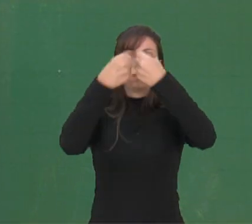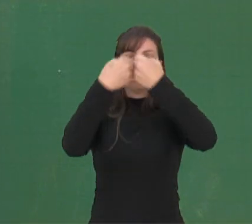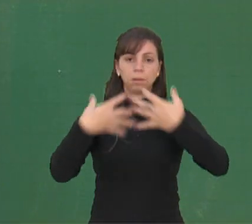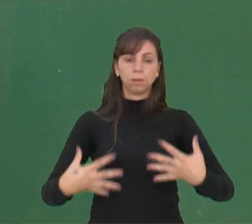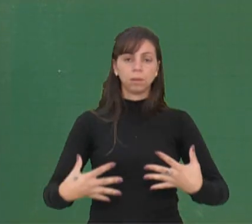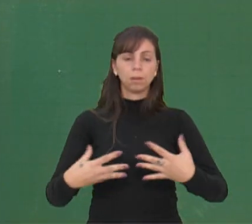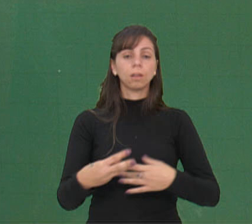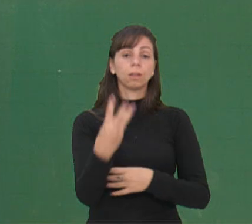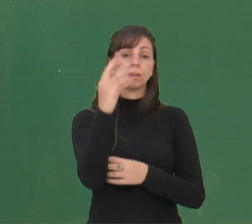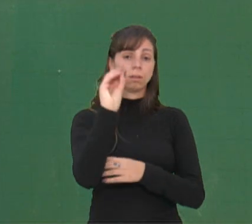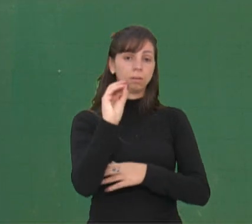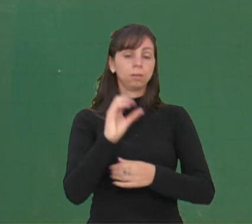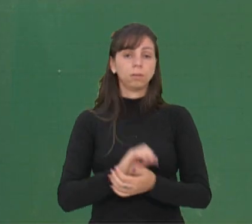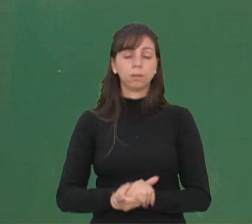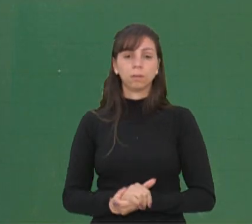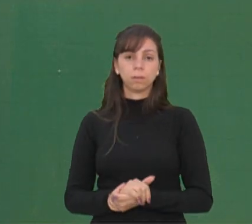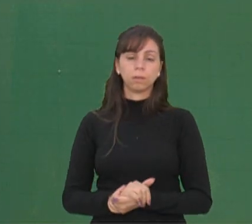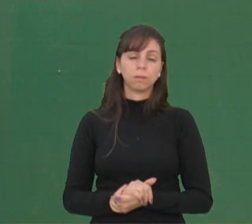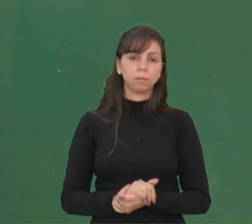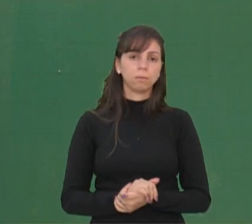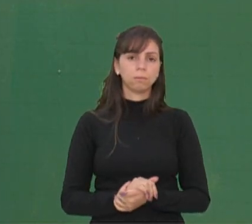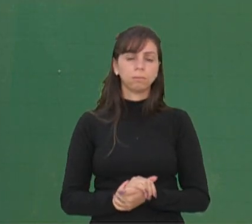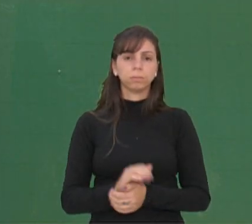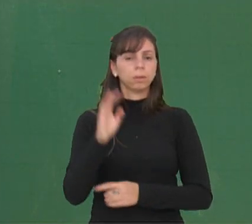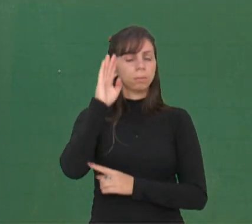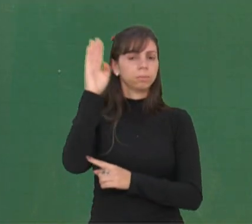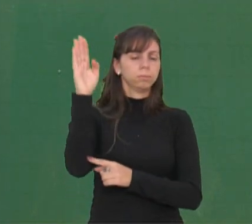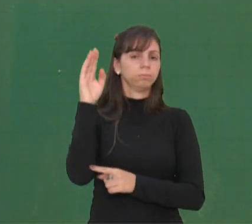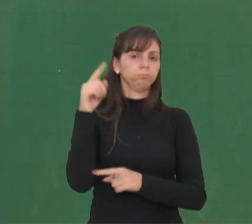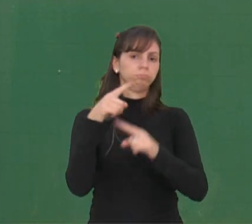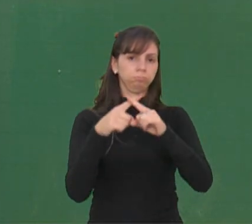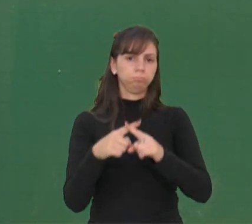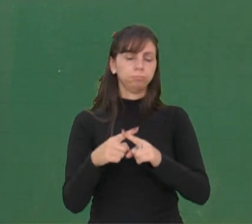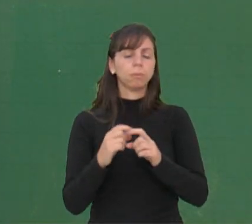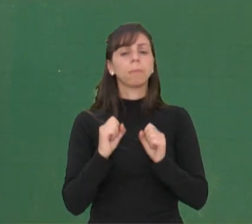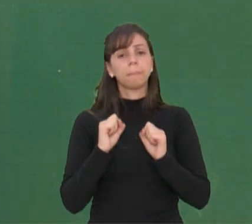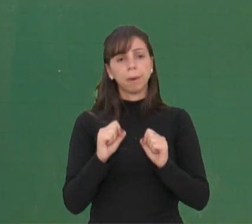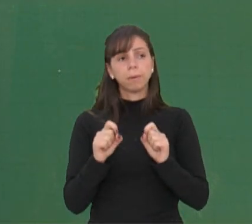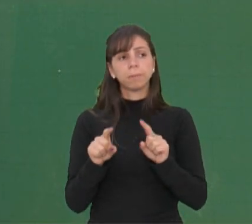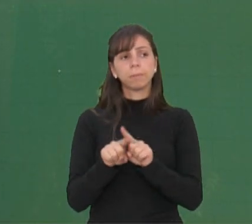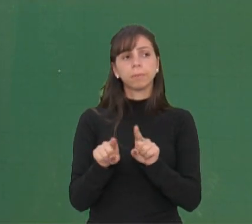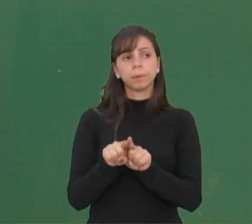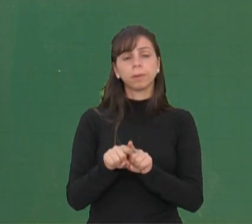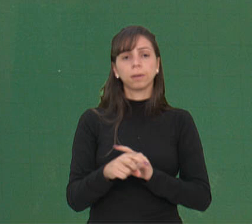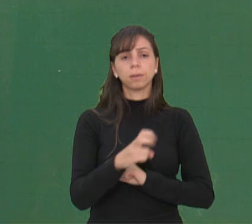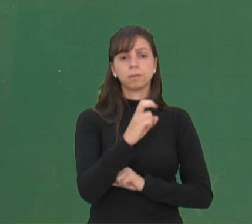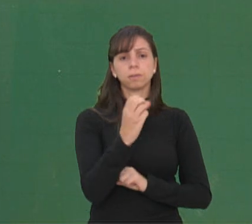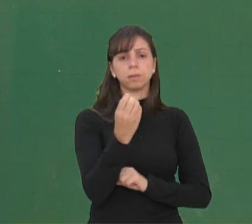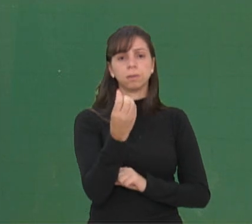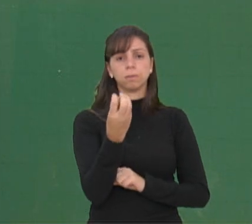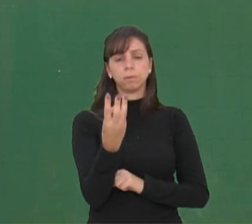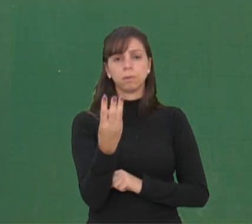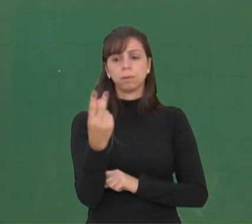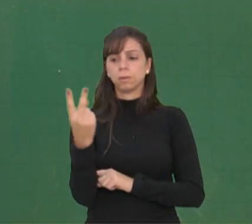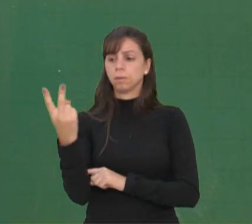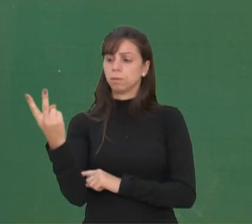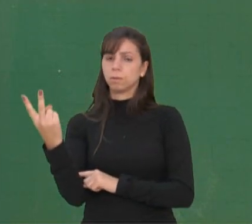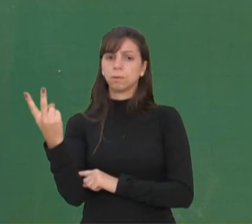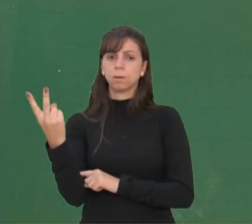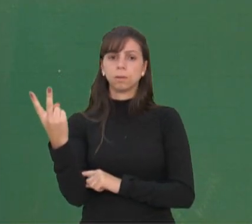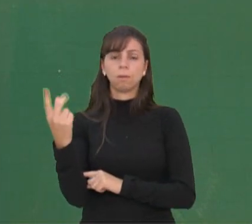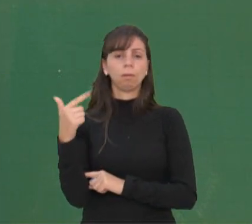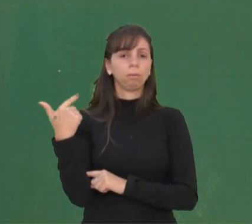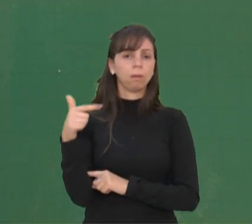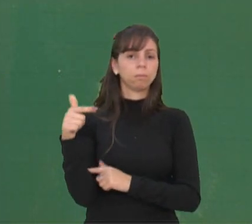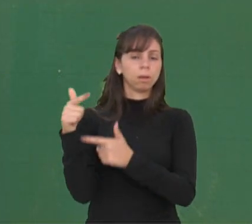2 é 30. Professor, não bastava multiplicar direto? Podia, porque o 5, 3 e 2 são primos entre si. Ou seja, eles não têm